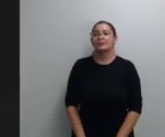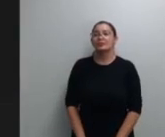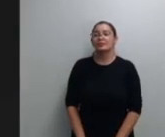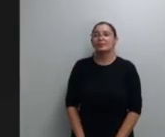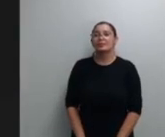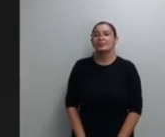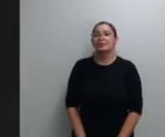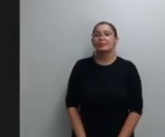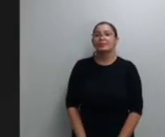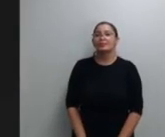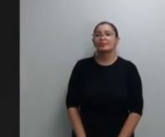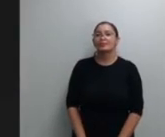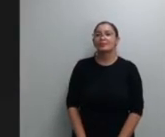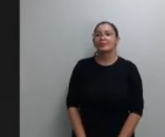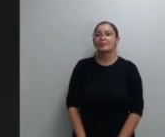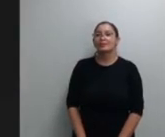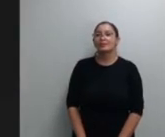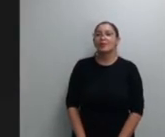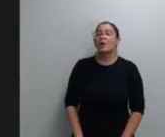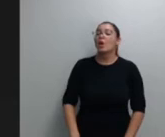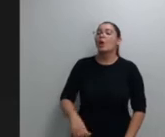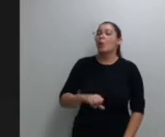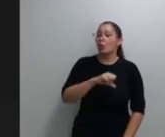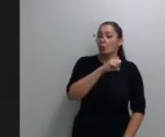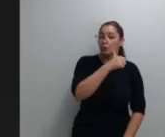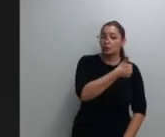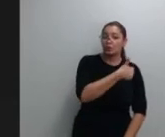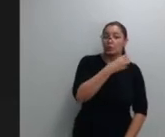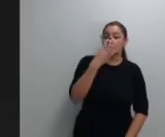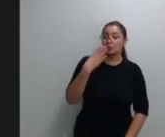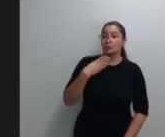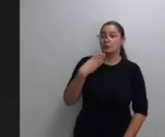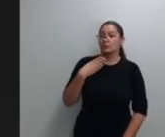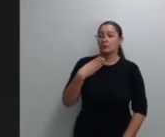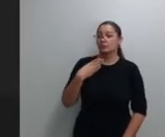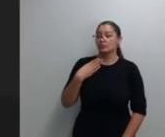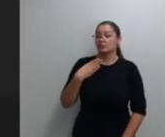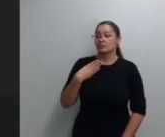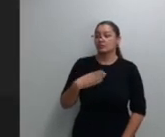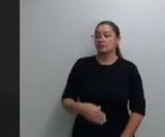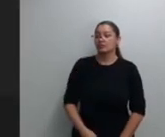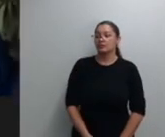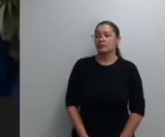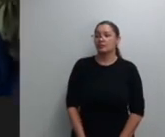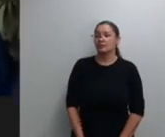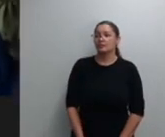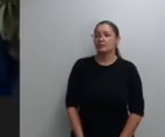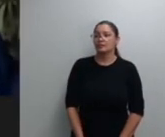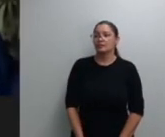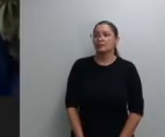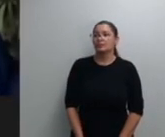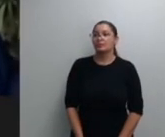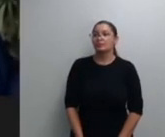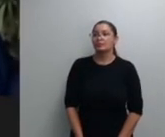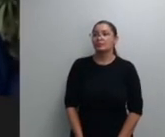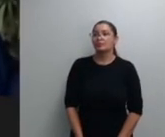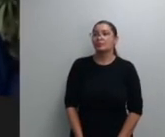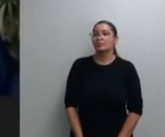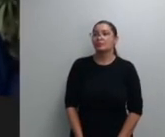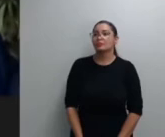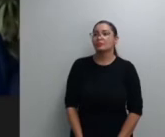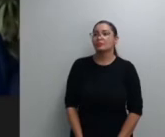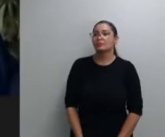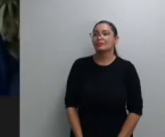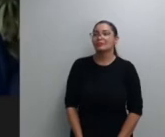é o item 14 viu ministro item 14 né perdoe eu mencionei o item é o item 14